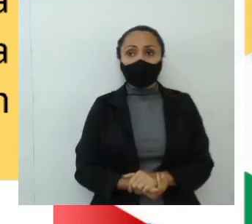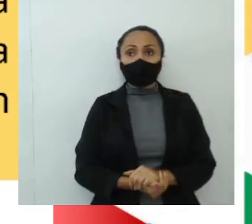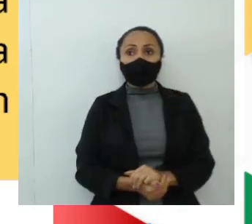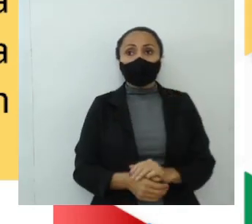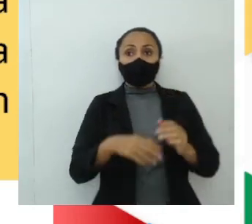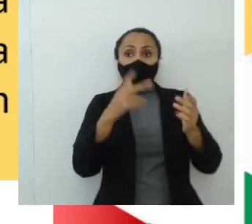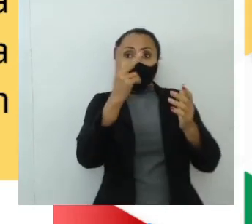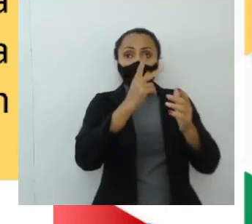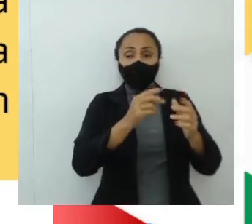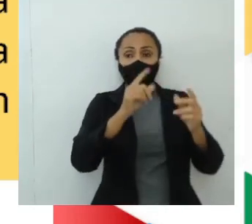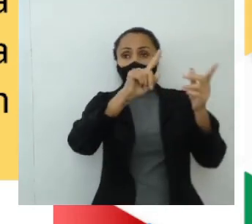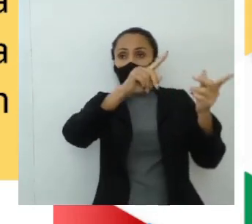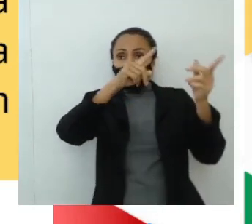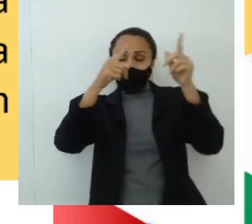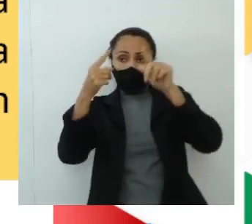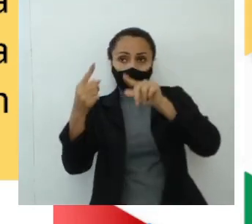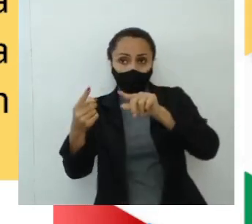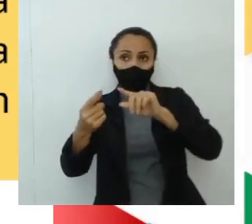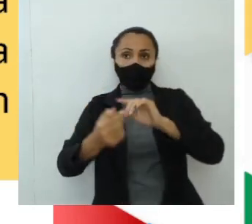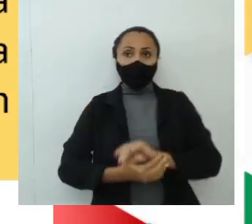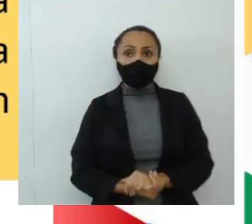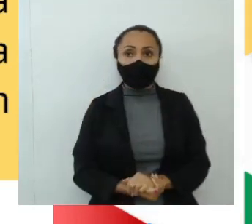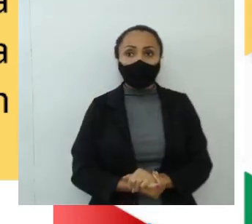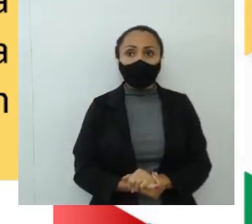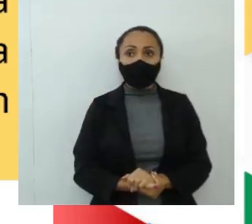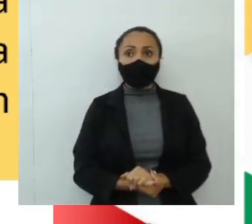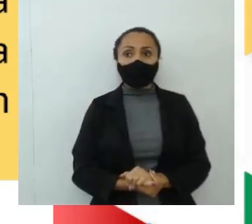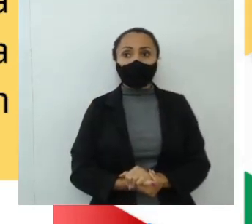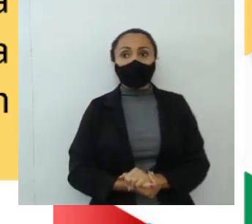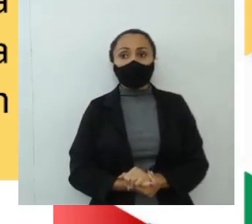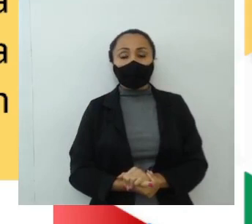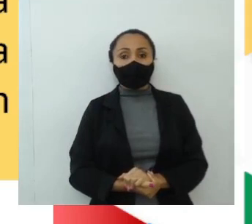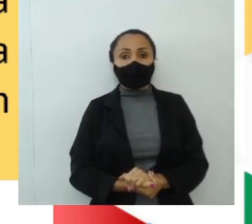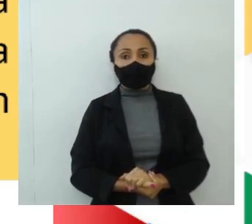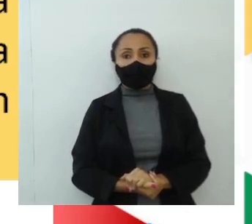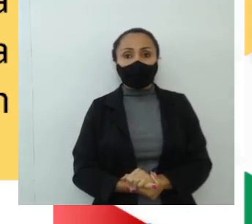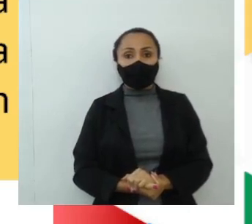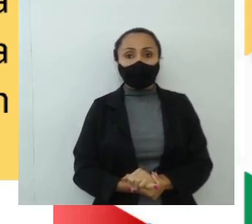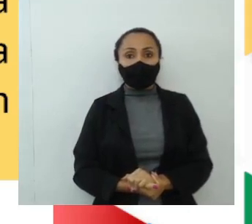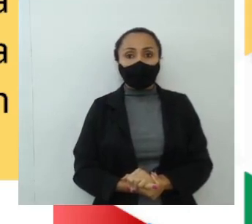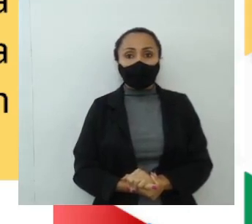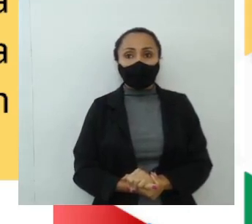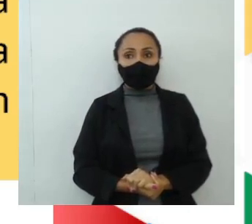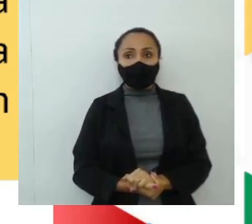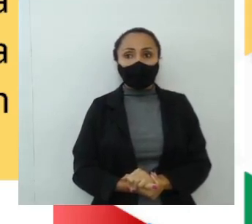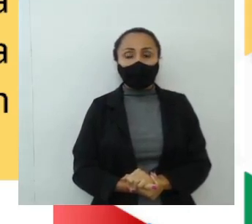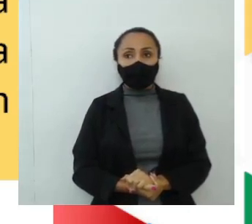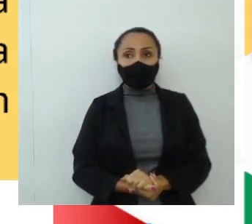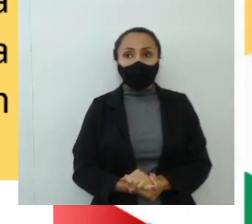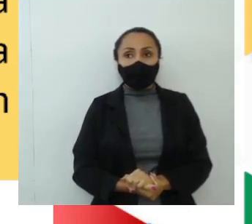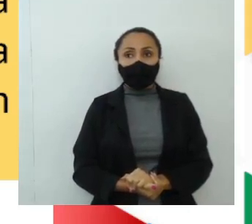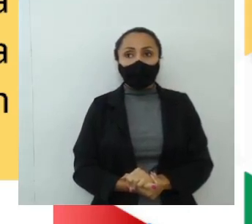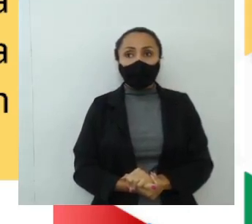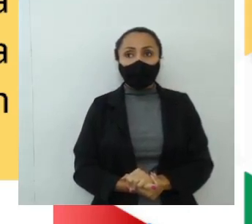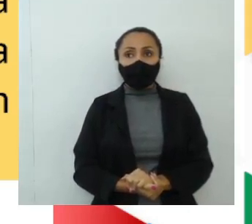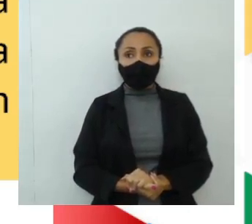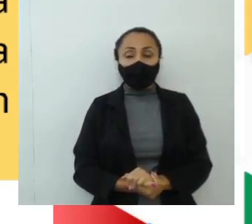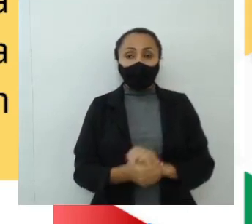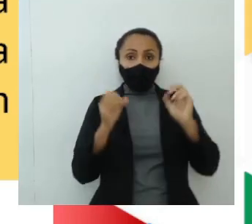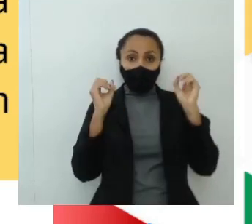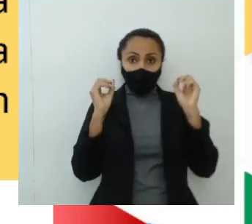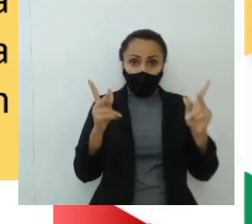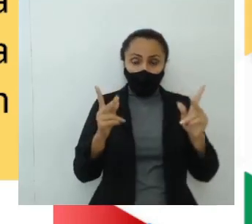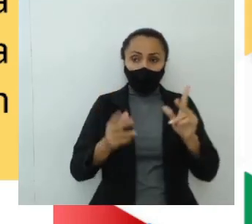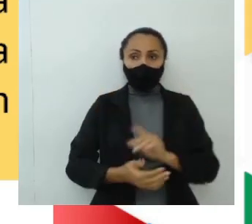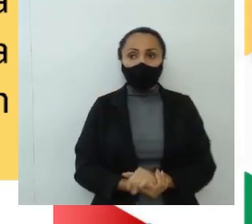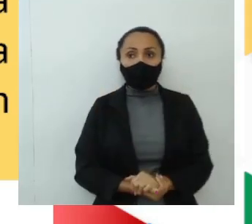figura simétrica, né, ao triângulo em relação ao eixo Y. Fez a translação aí, tá? Ok?